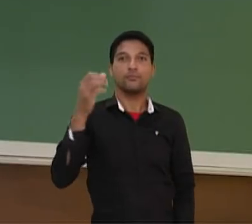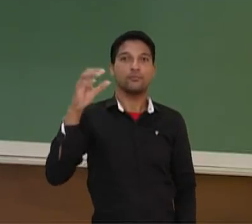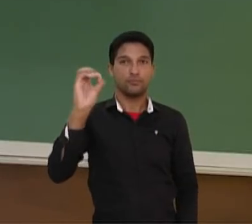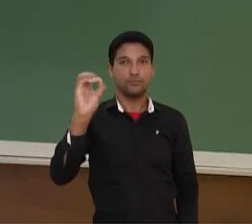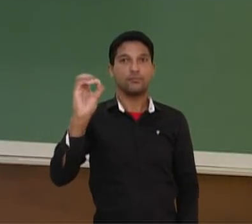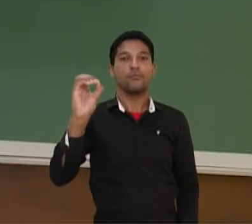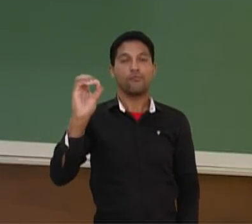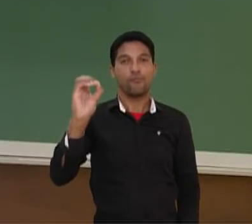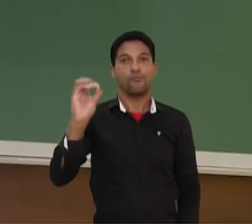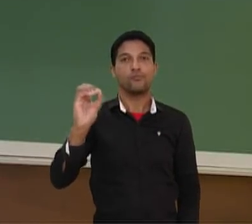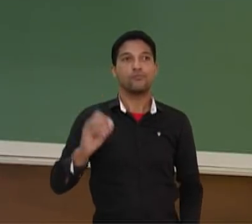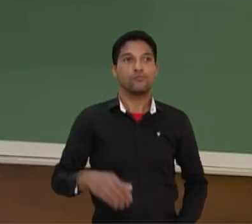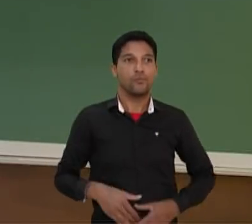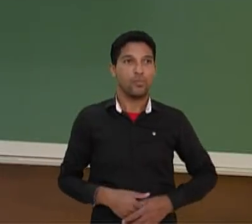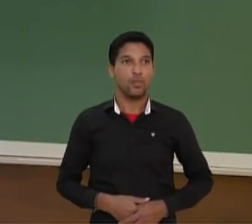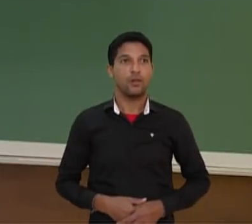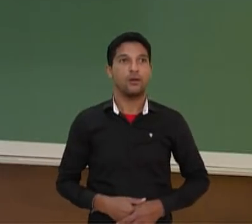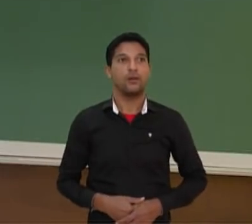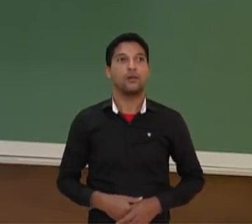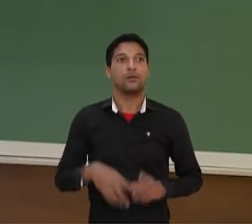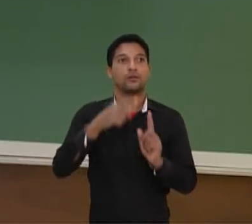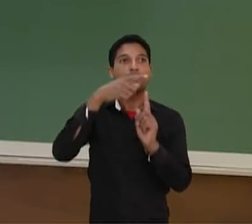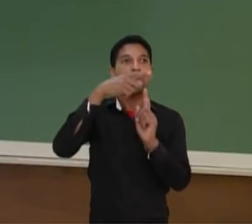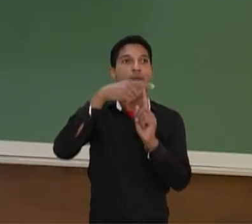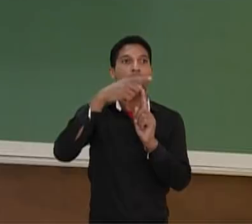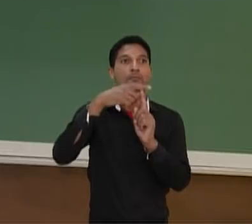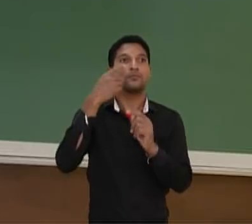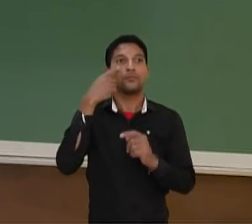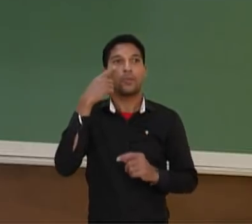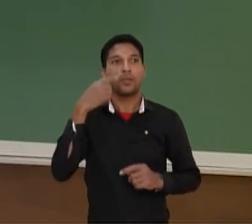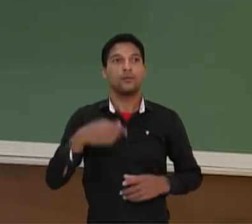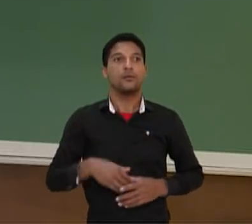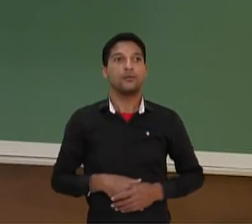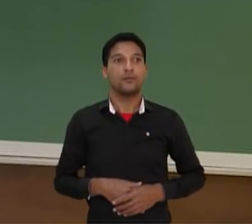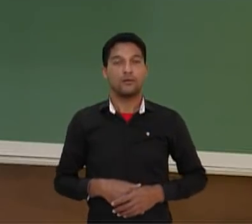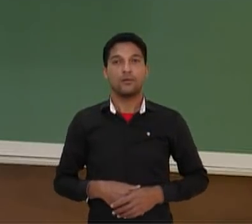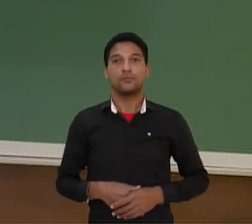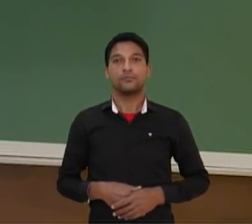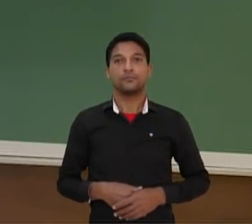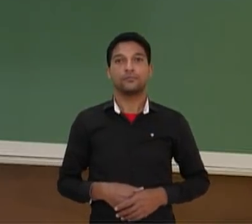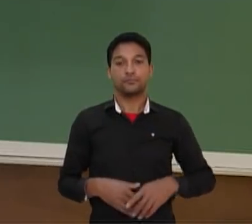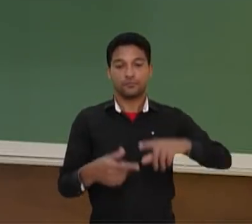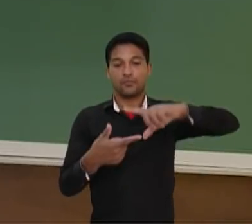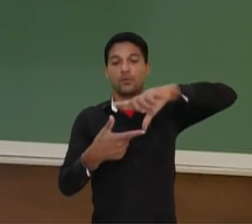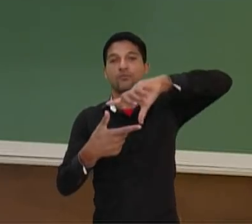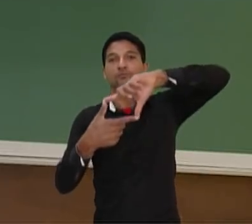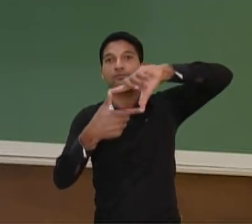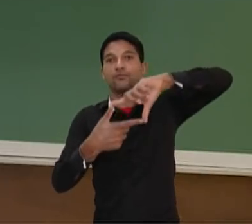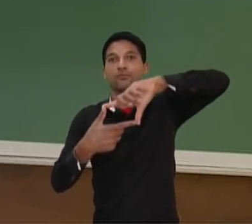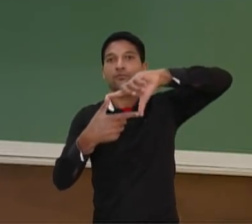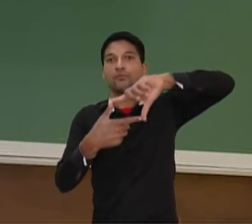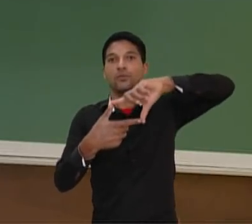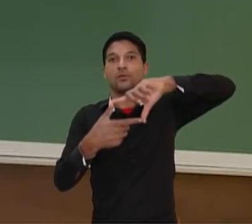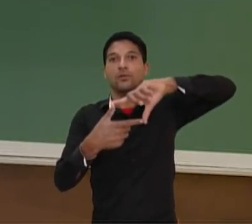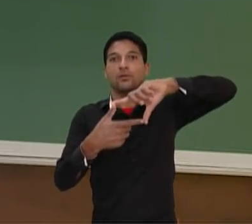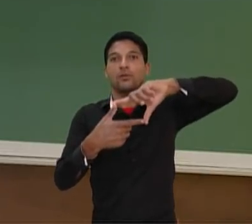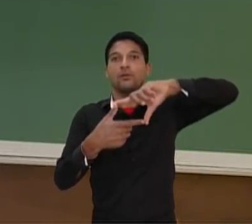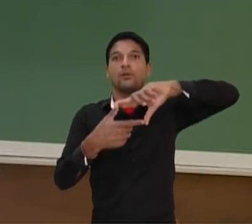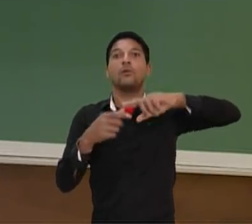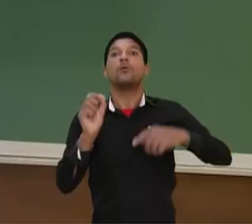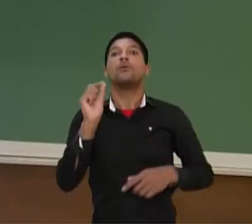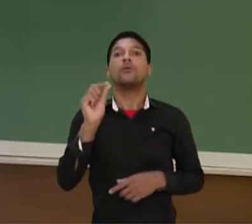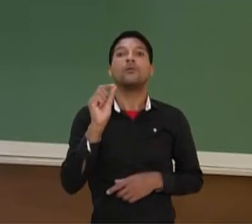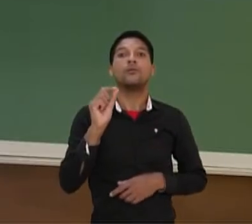E os tipos? Nós temos os trapezoides, ou quadriláteros irregulares, ou quadriláteros quaisquer, né, em que os ângulos e as medidas dos lados